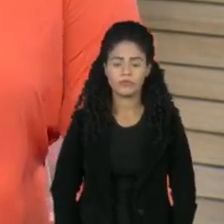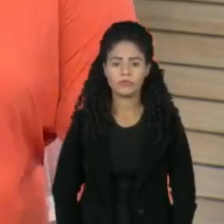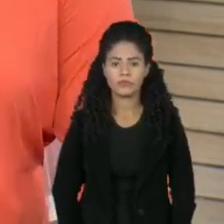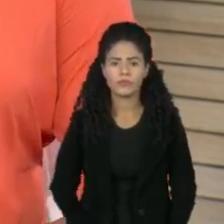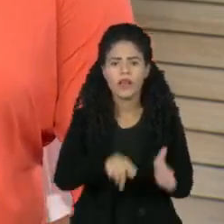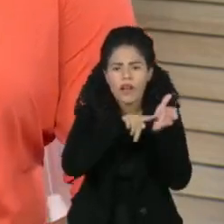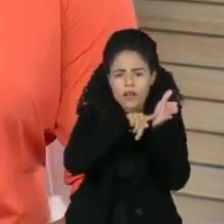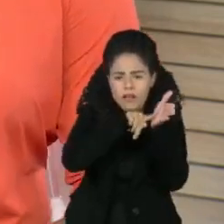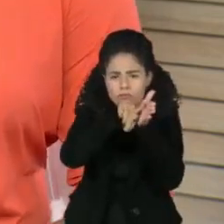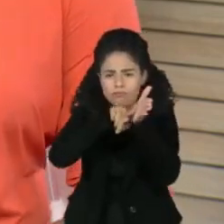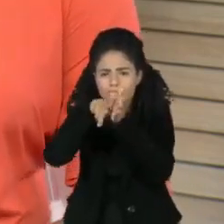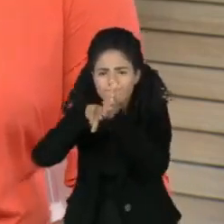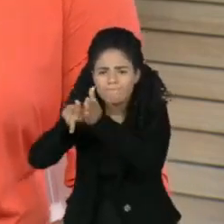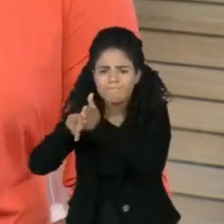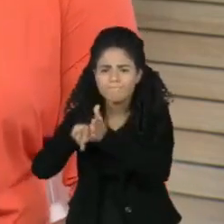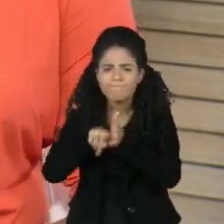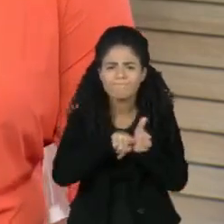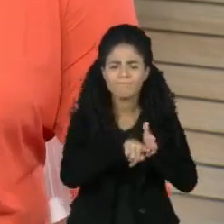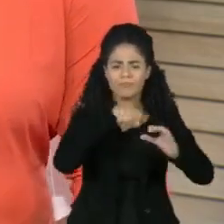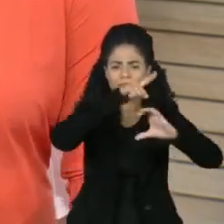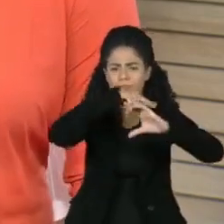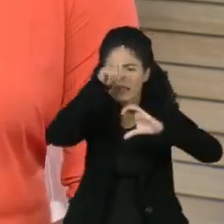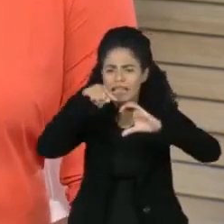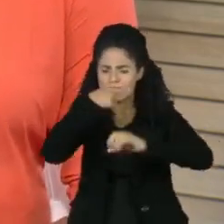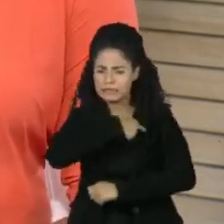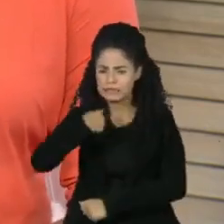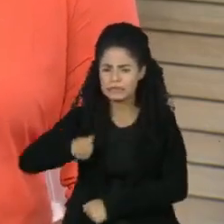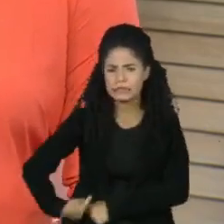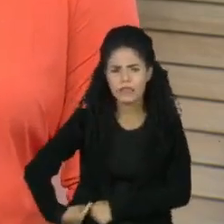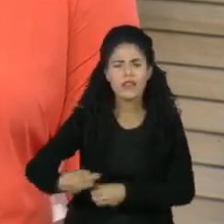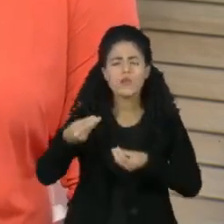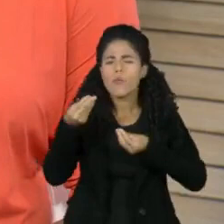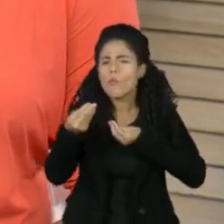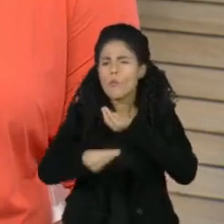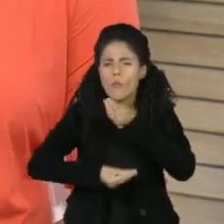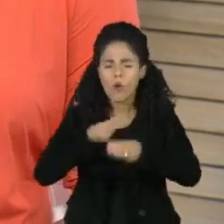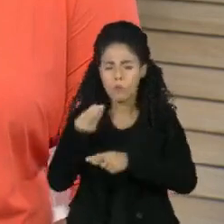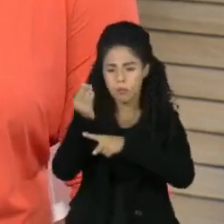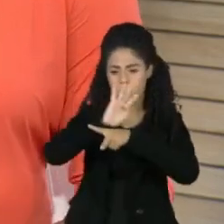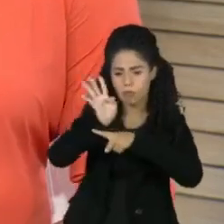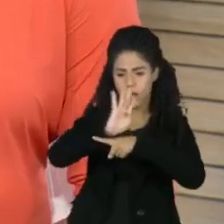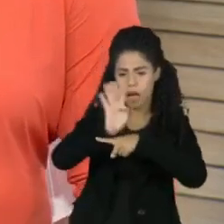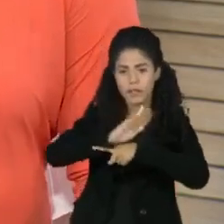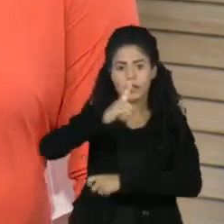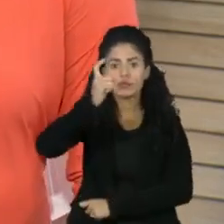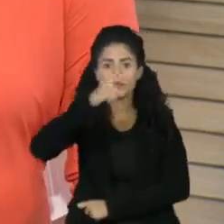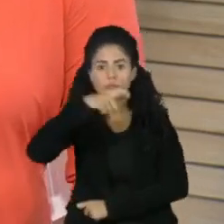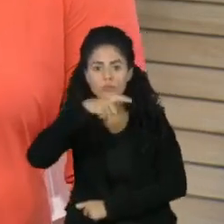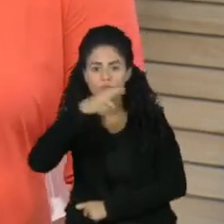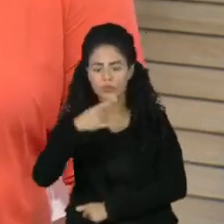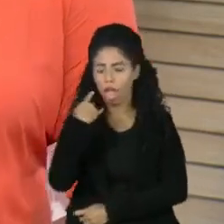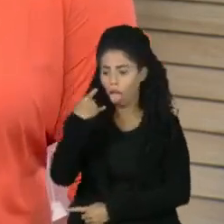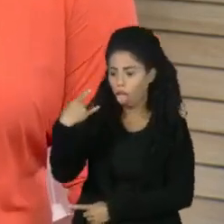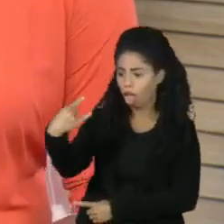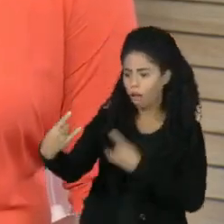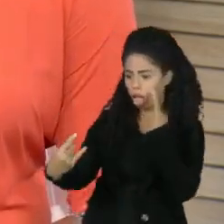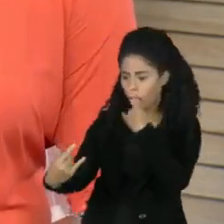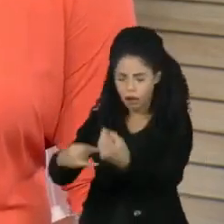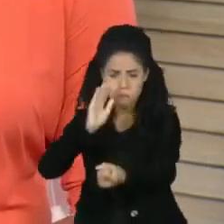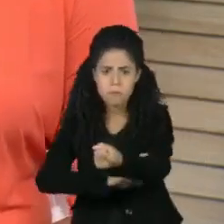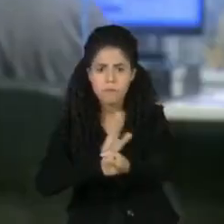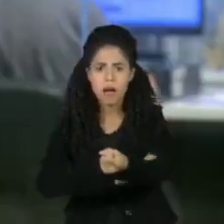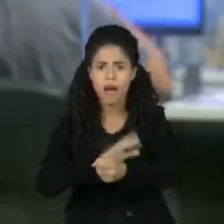Uma pesquisa feita por cientistas chineses mostra como os vídeos curtos do TikTok provocam um processo viciante